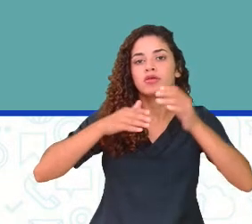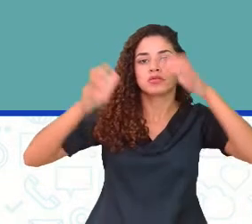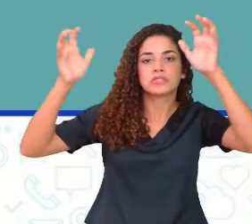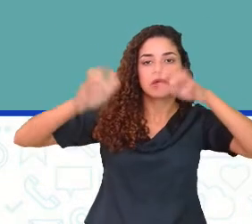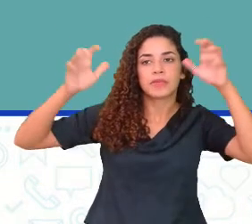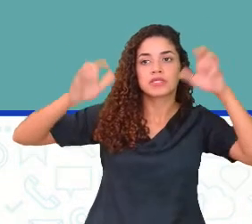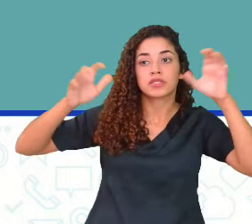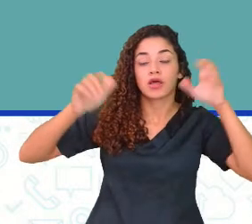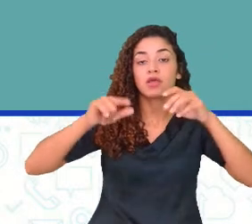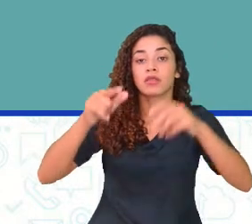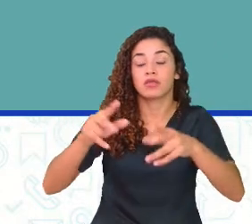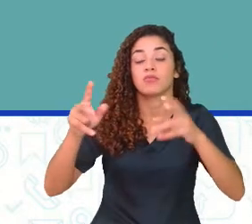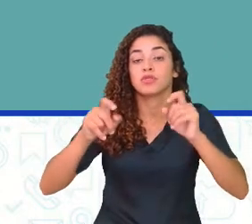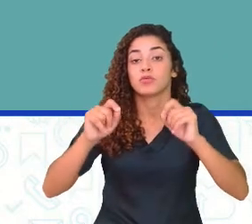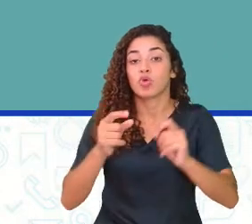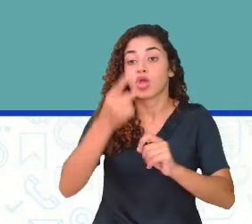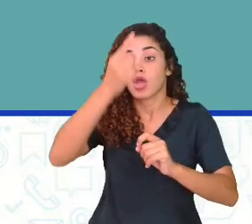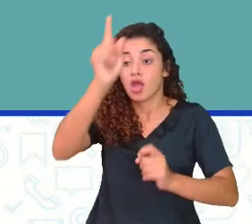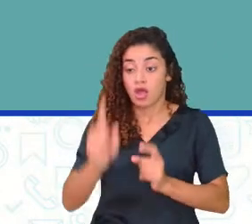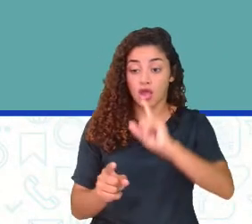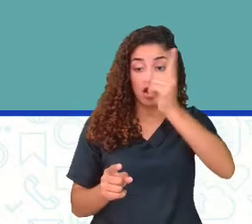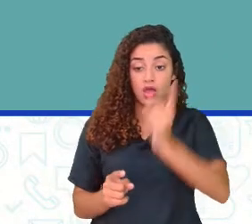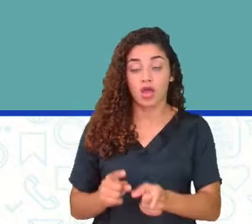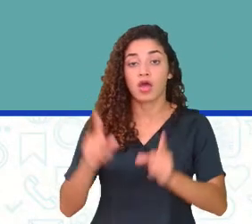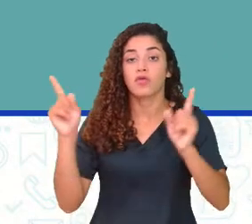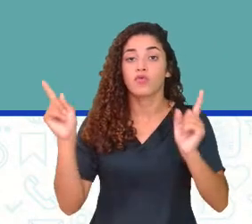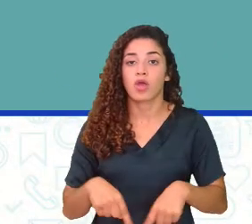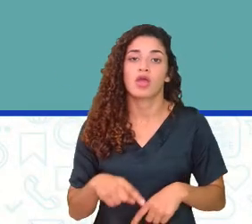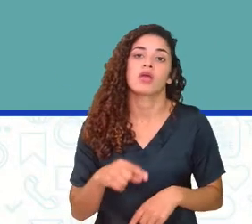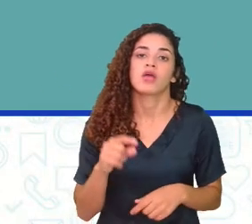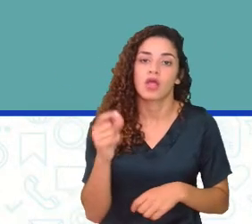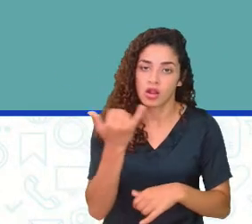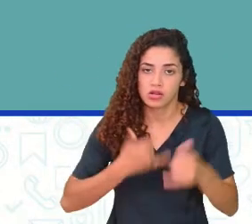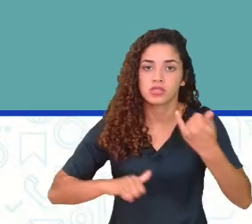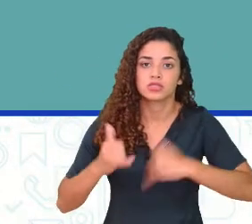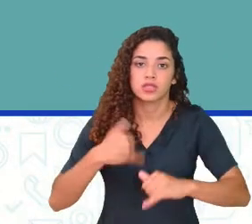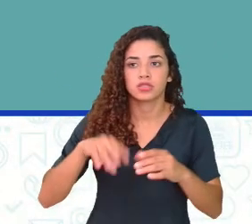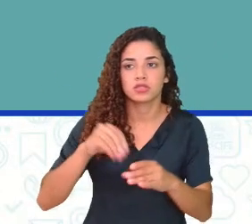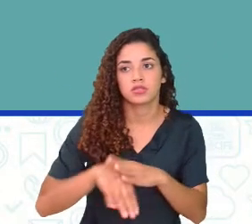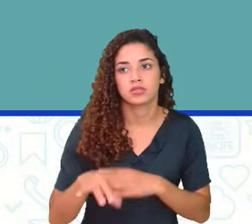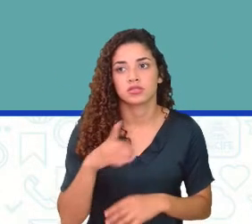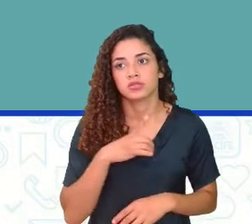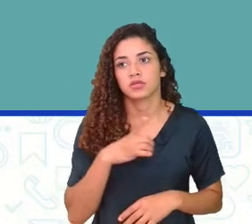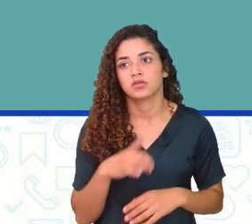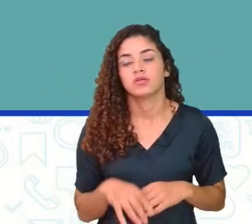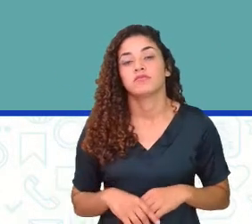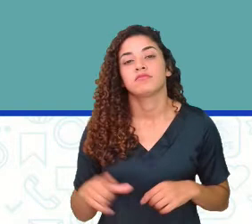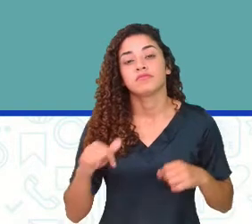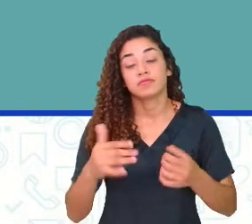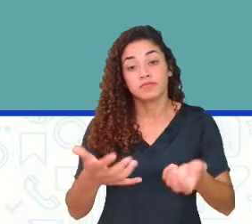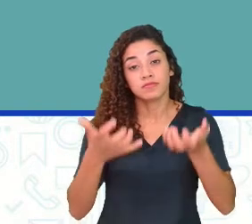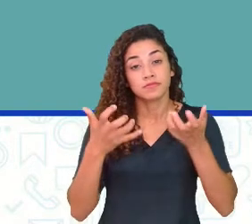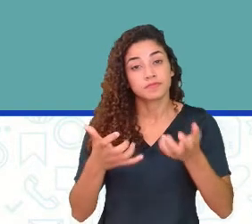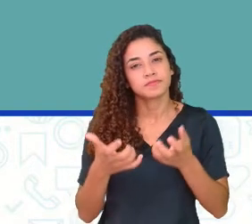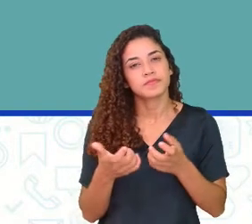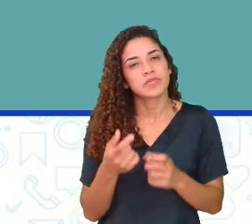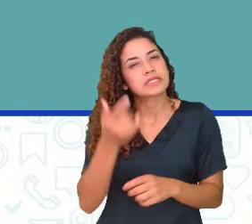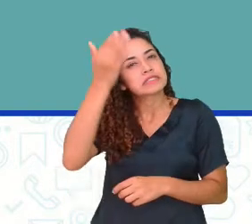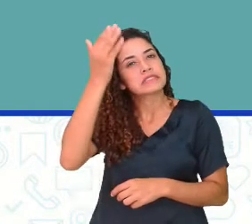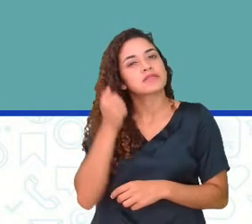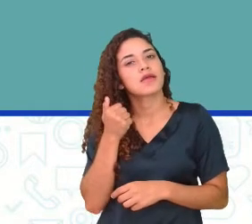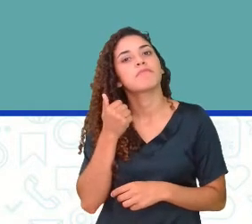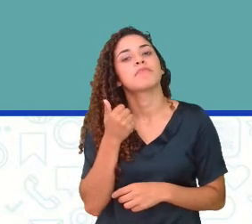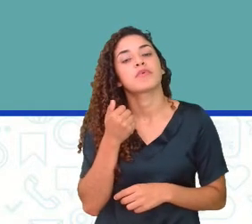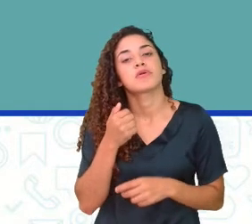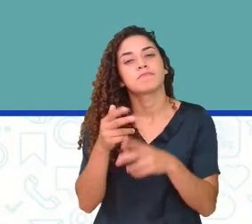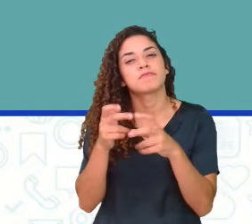os raios, eles eram fenômenos elétricos. Observem aí como ele queria identificar o